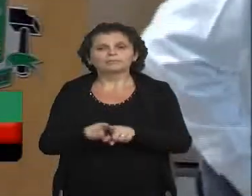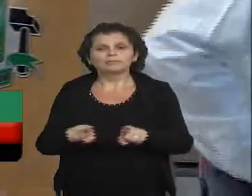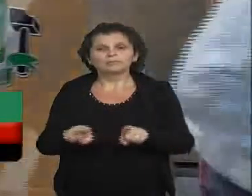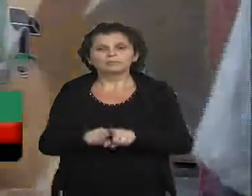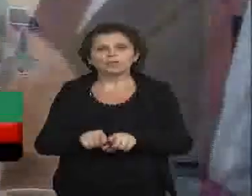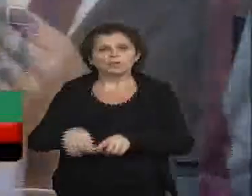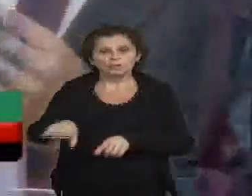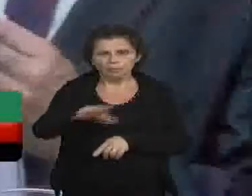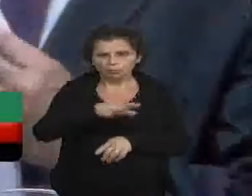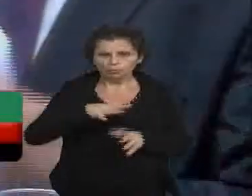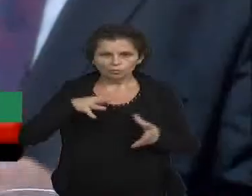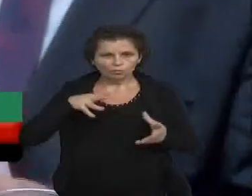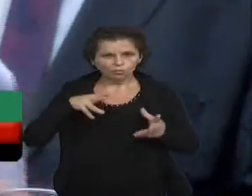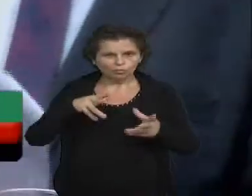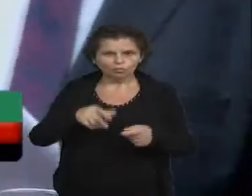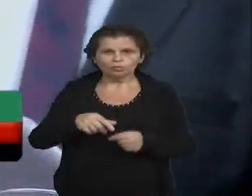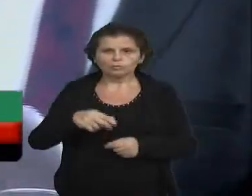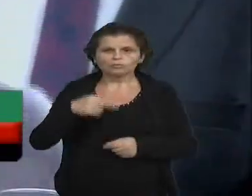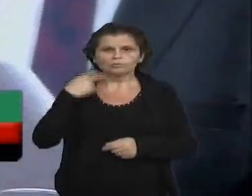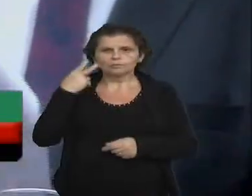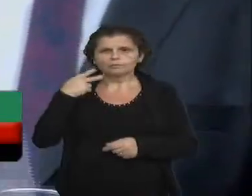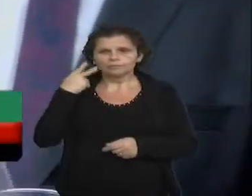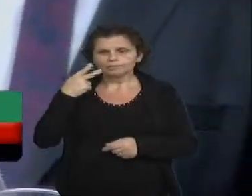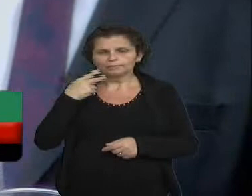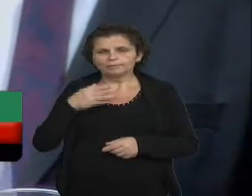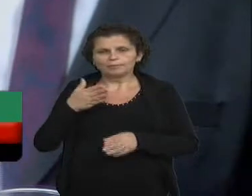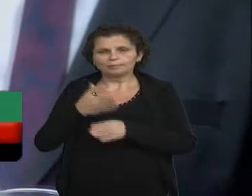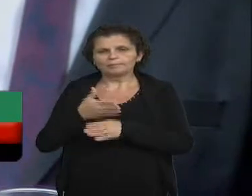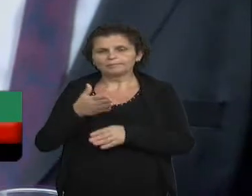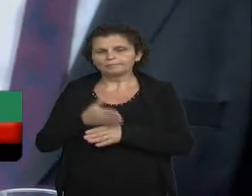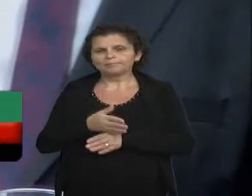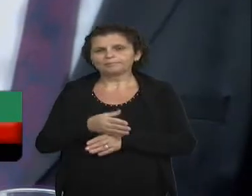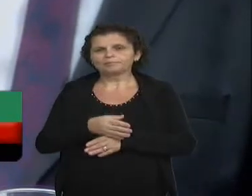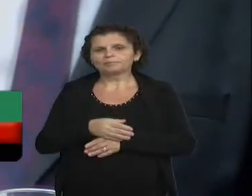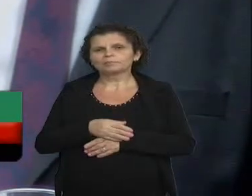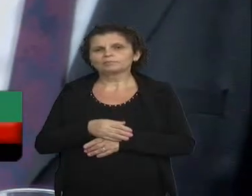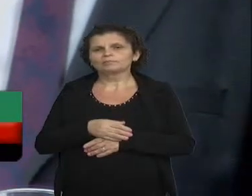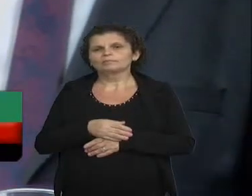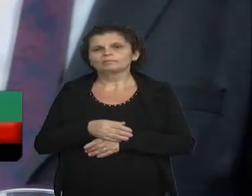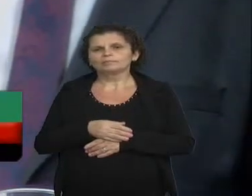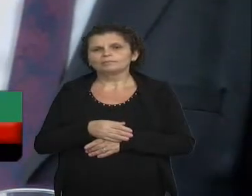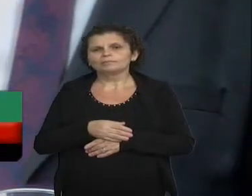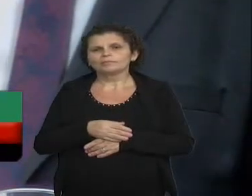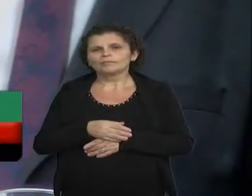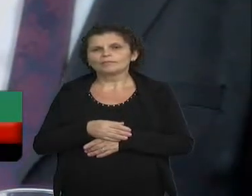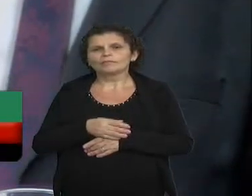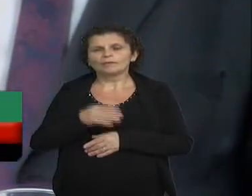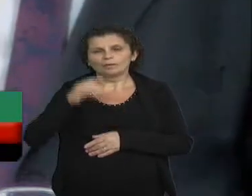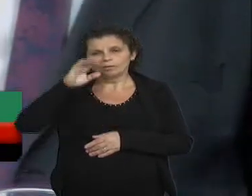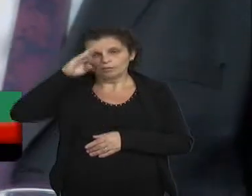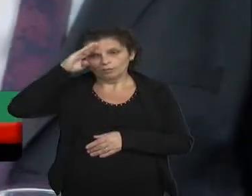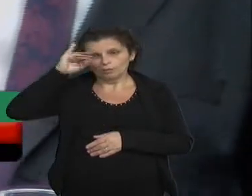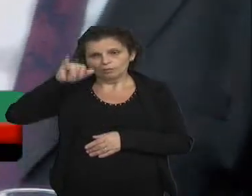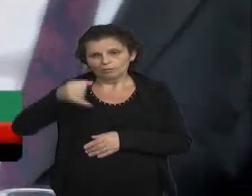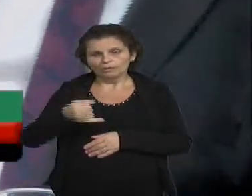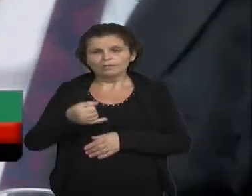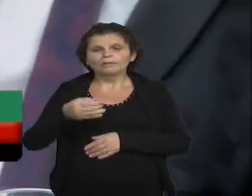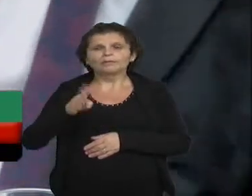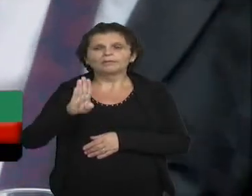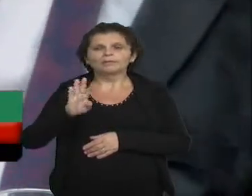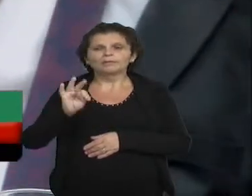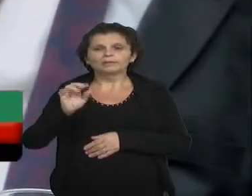pelos senhores vereadores que participar da reunião. Mesa diretora, vereador Josias, vereador